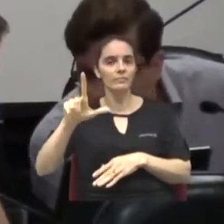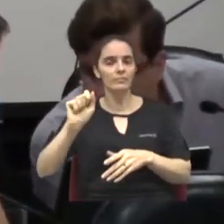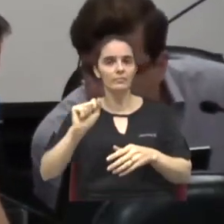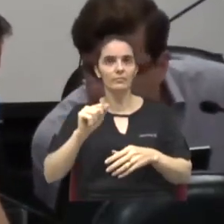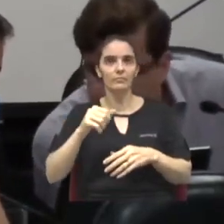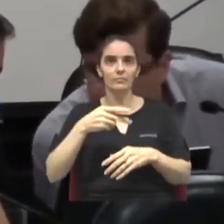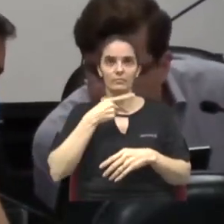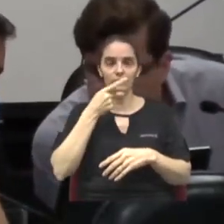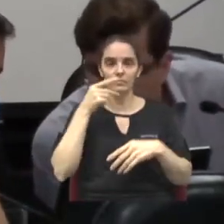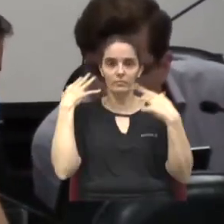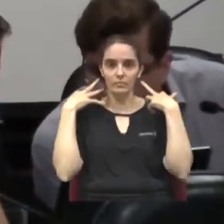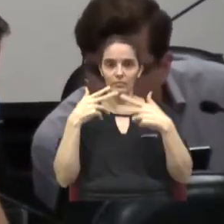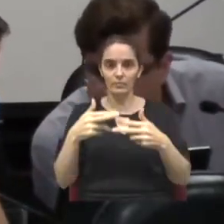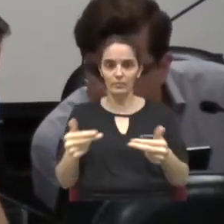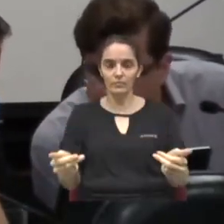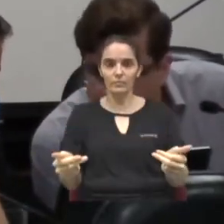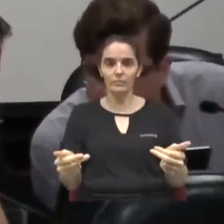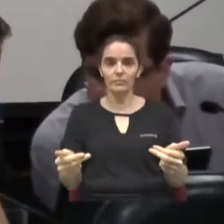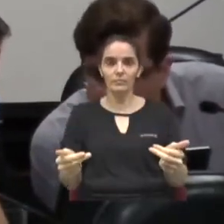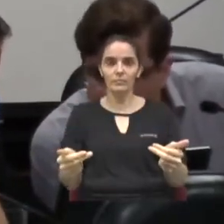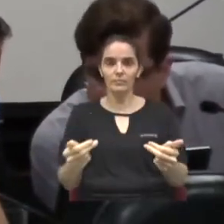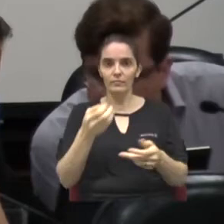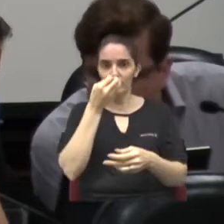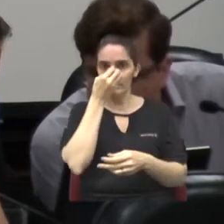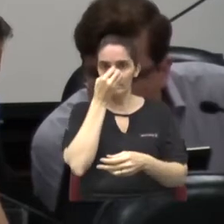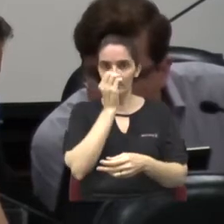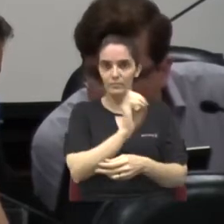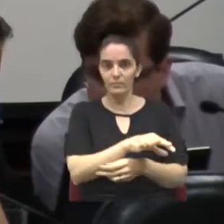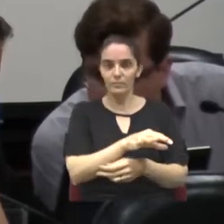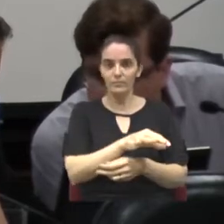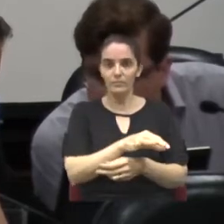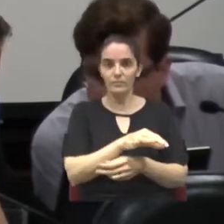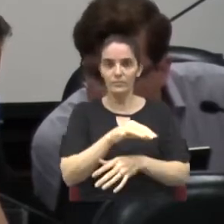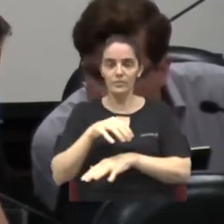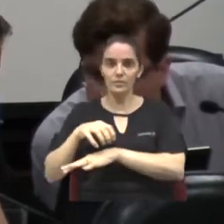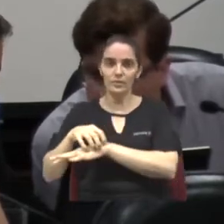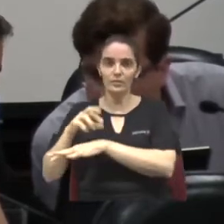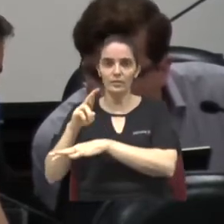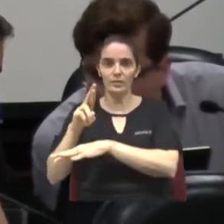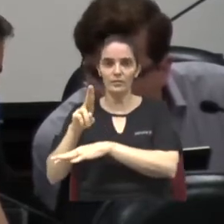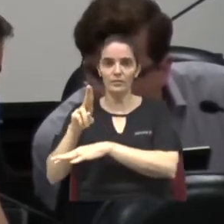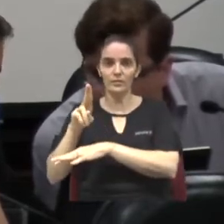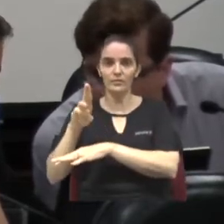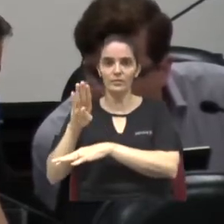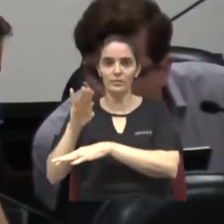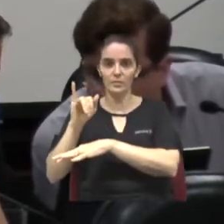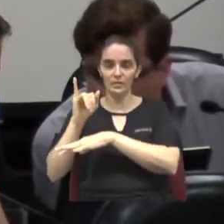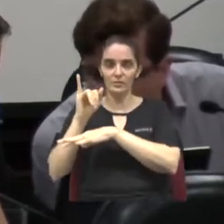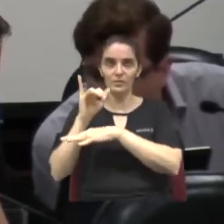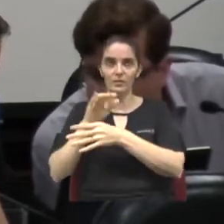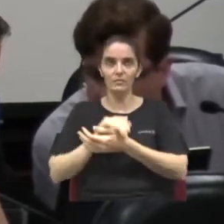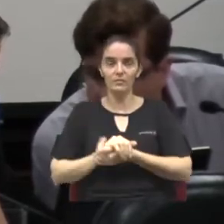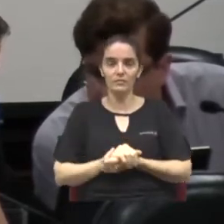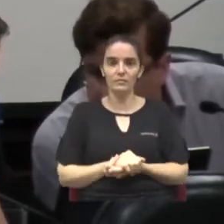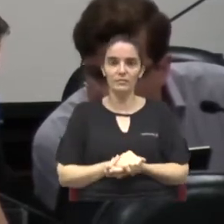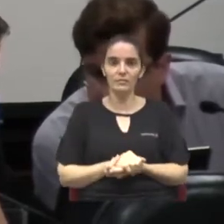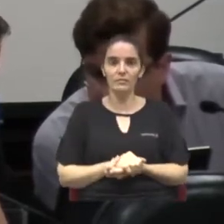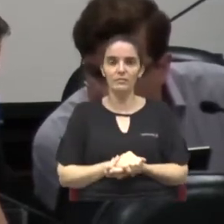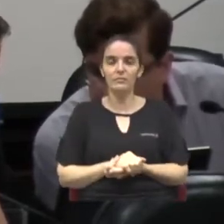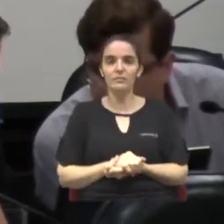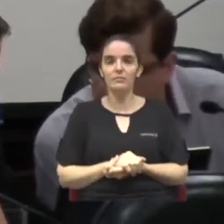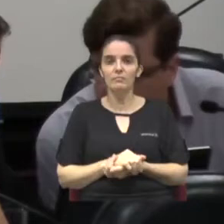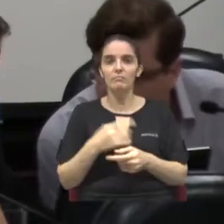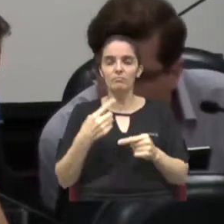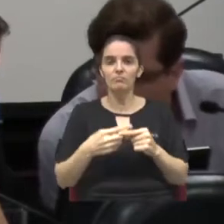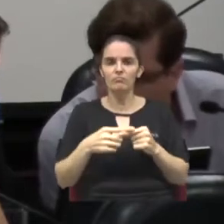animais que são abandonados, principalmente lá no Rubi, quando as pessoas foram